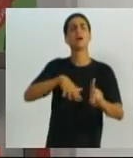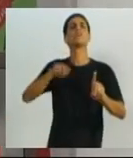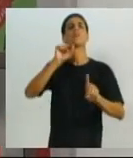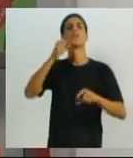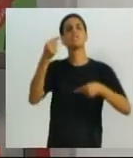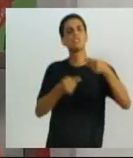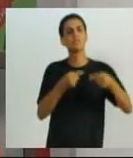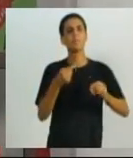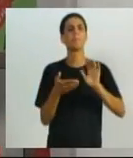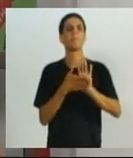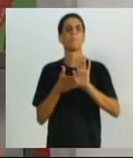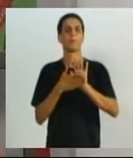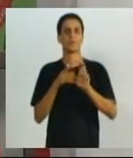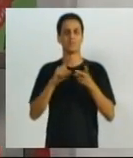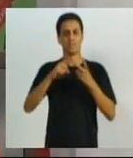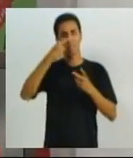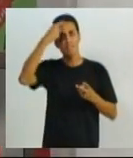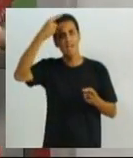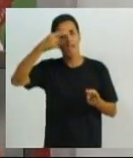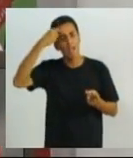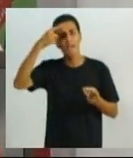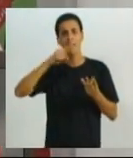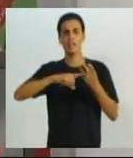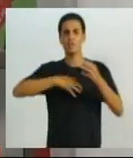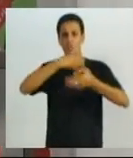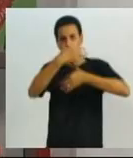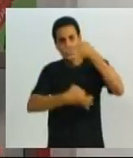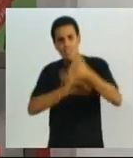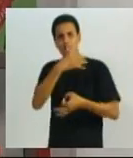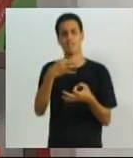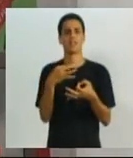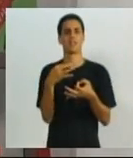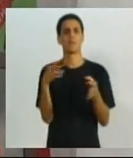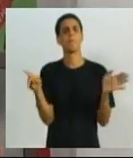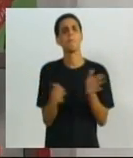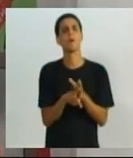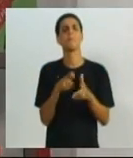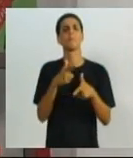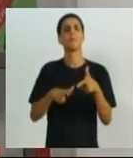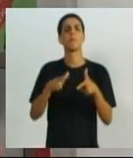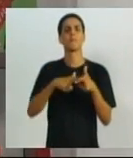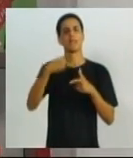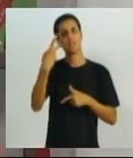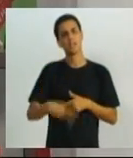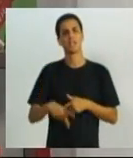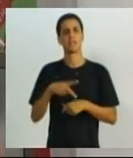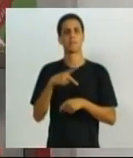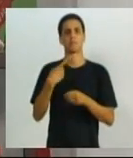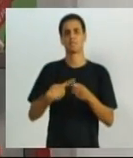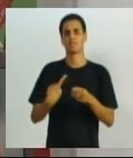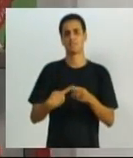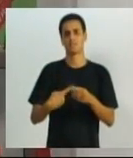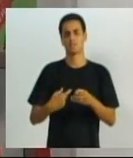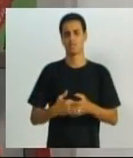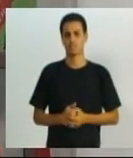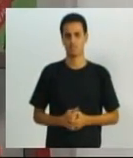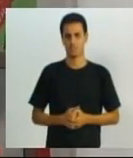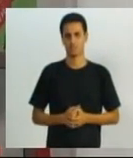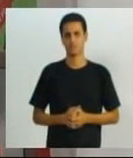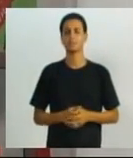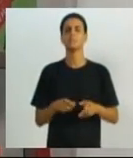as propostas, as ideias e sugestões na abordagem dos problemas da nossa cidade. Então, Então esse é um ponto, sem